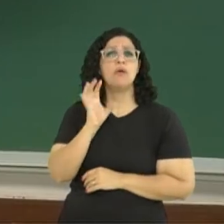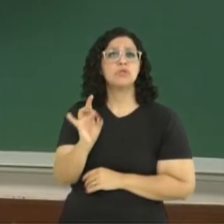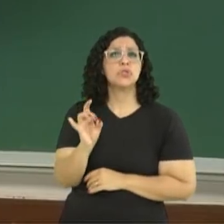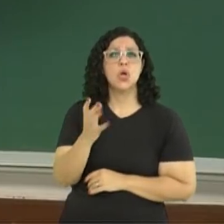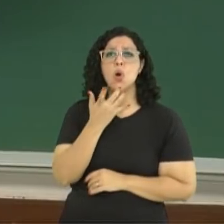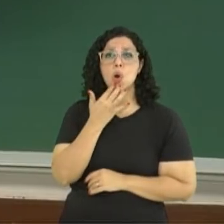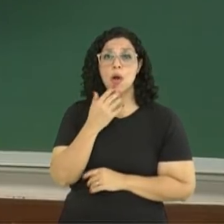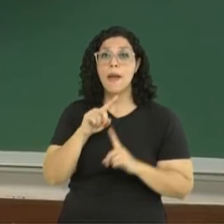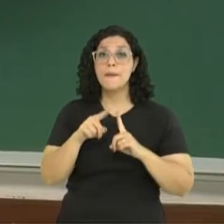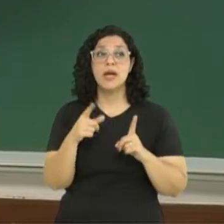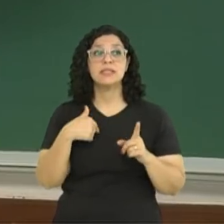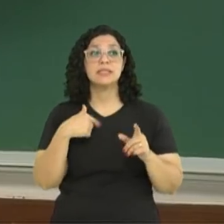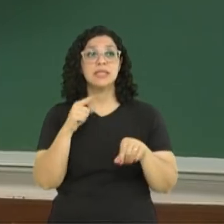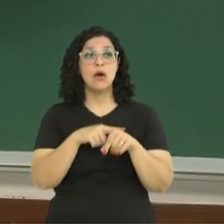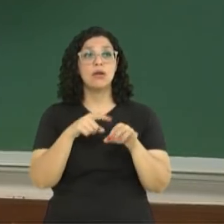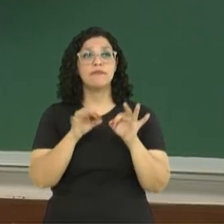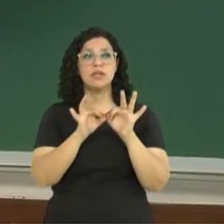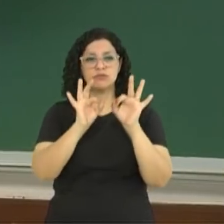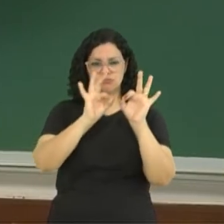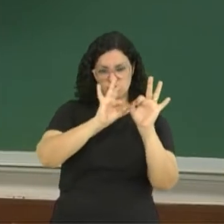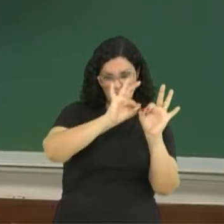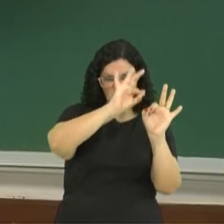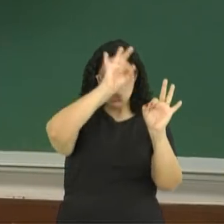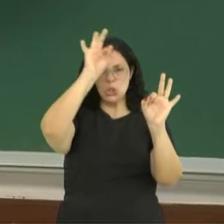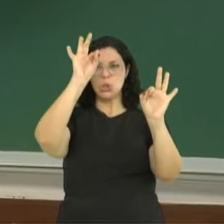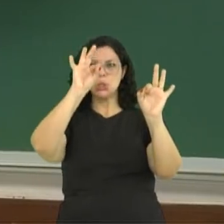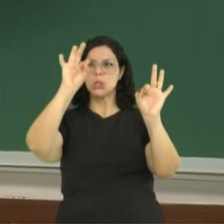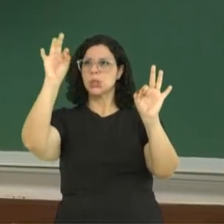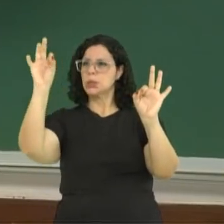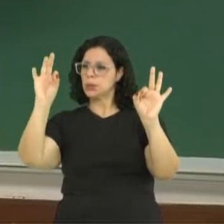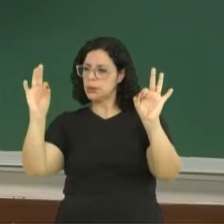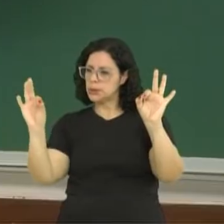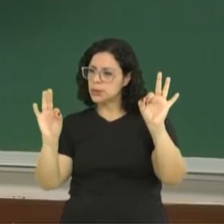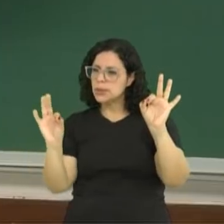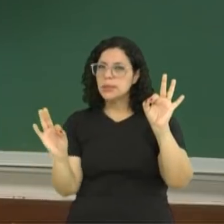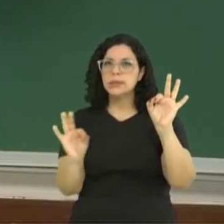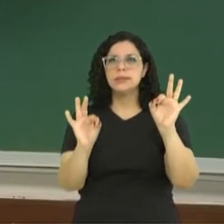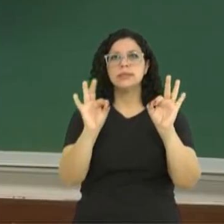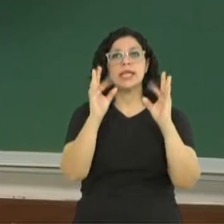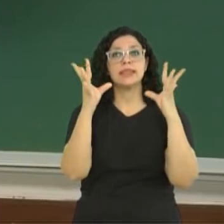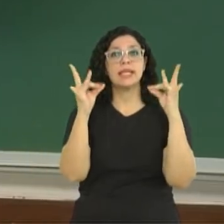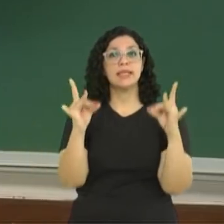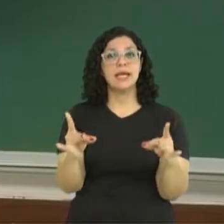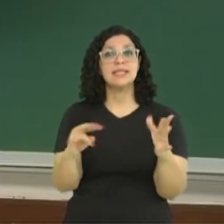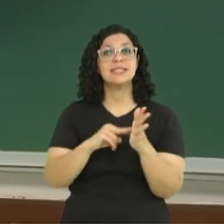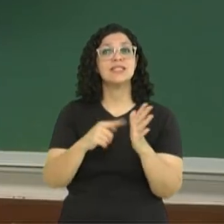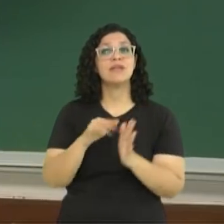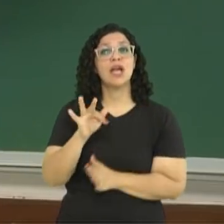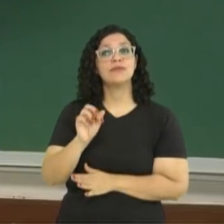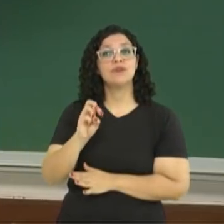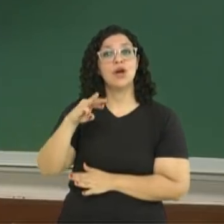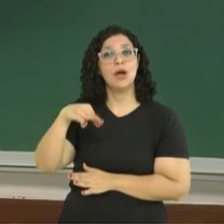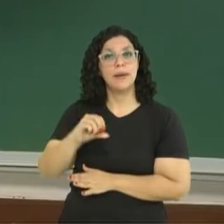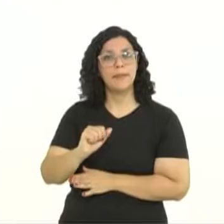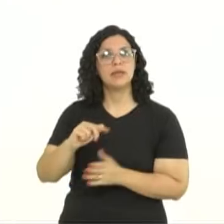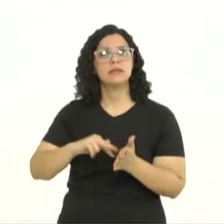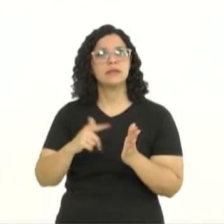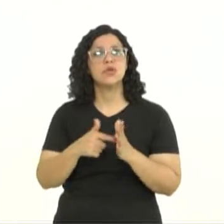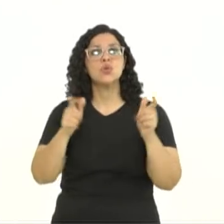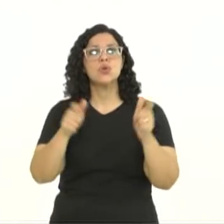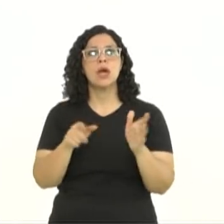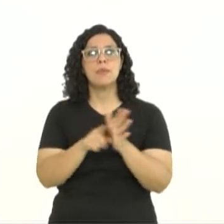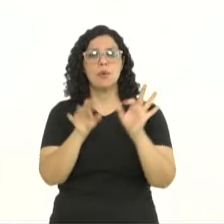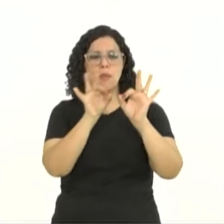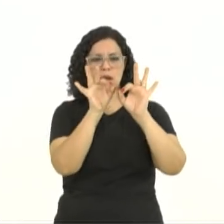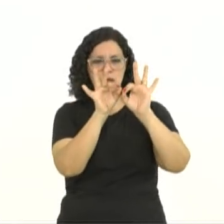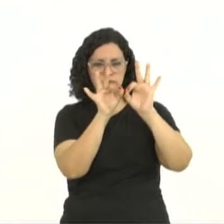uma coisa solta. Mas no momento que eu pego o giz e passo em volta daquela mancha, se torna uma forma. O que é a forma? A forma é quando uma linha